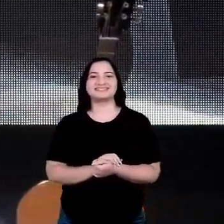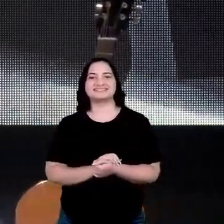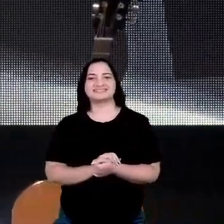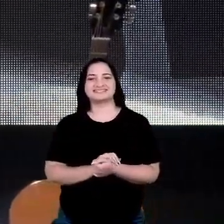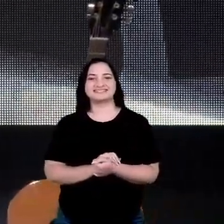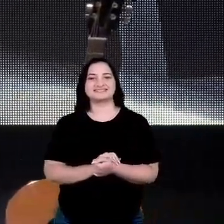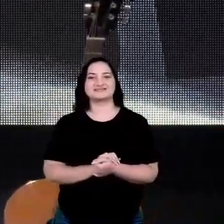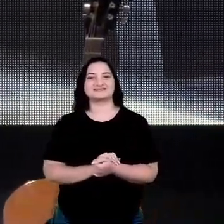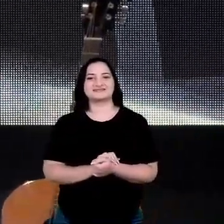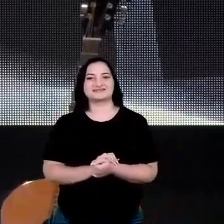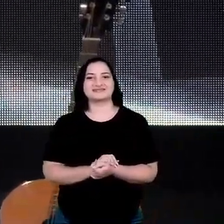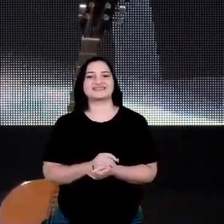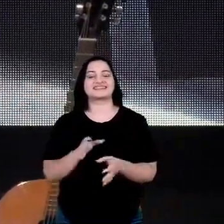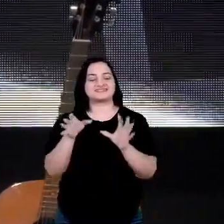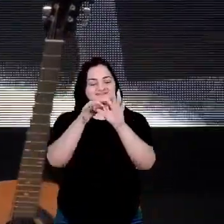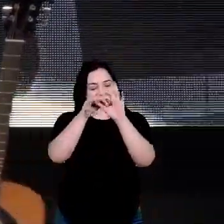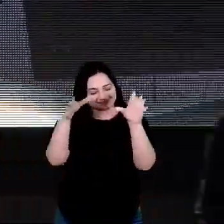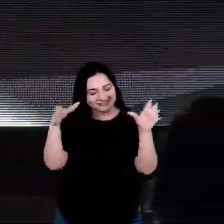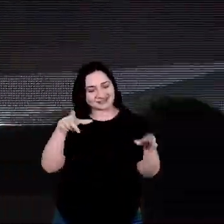ganhar sua liberdade.